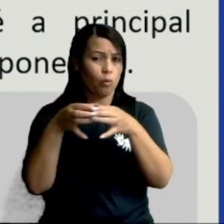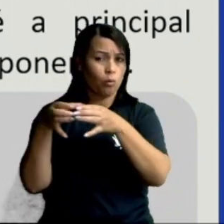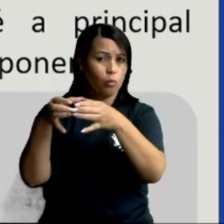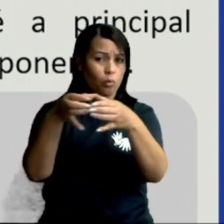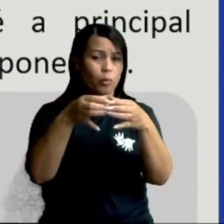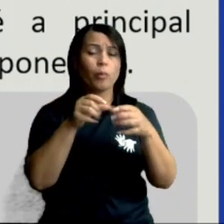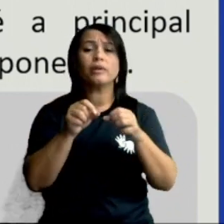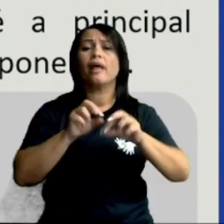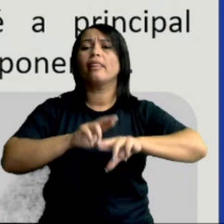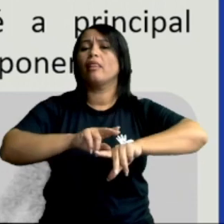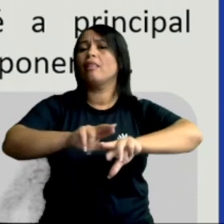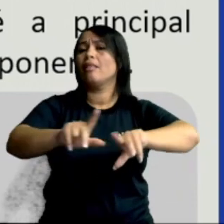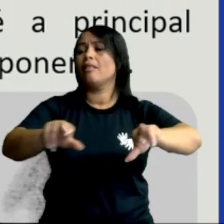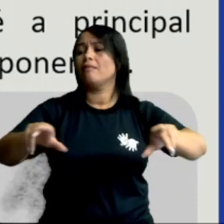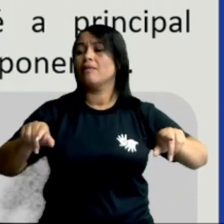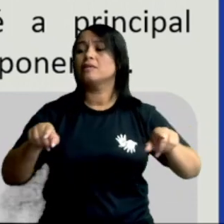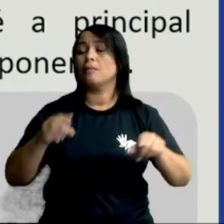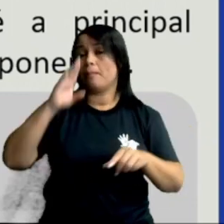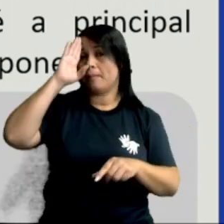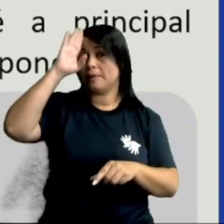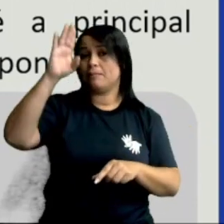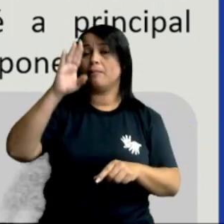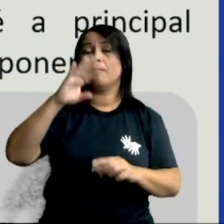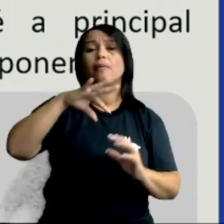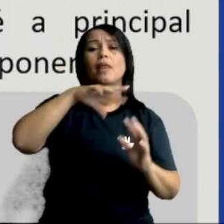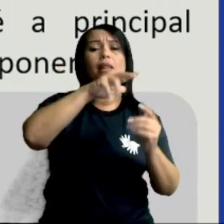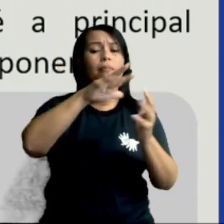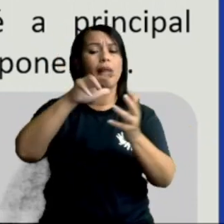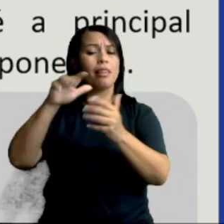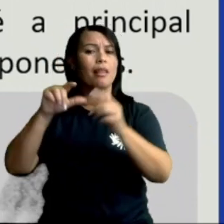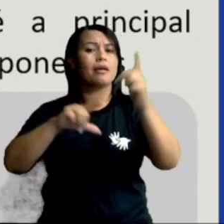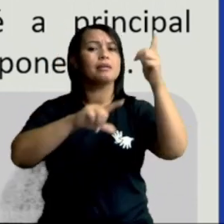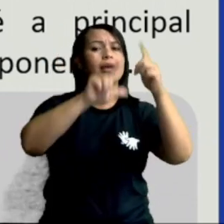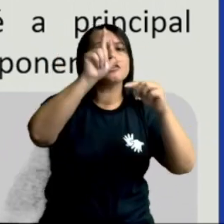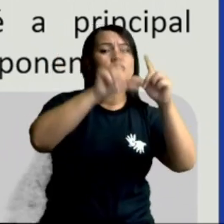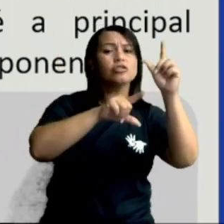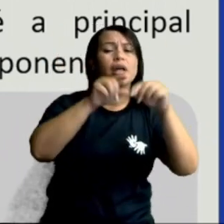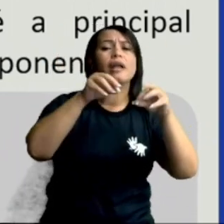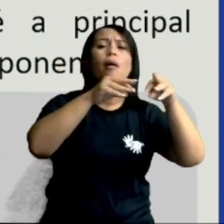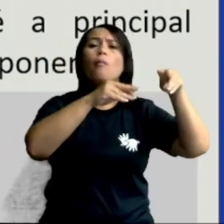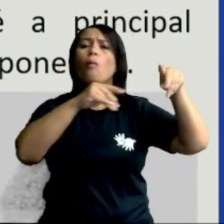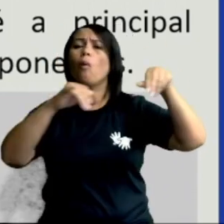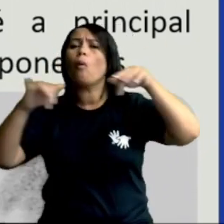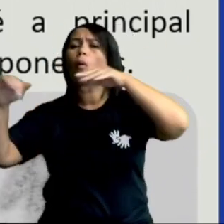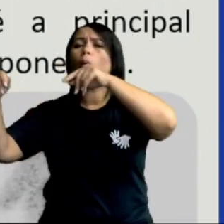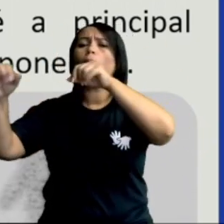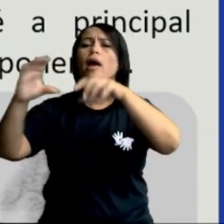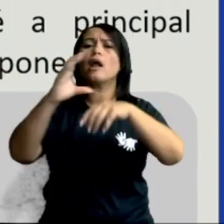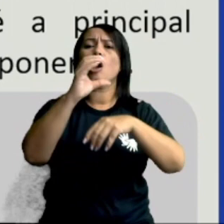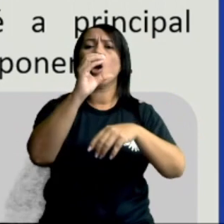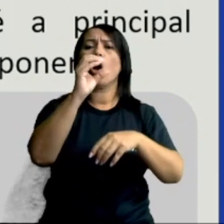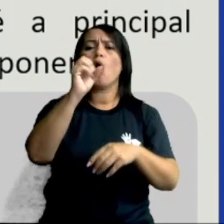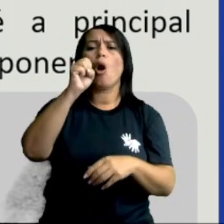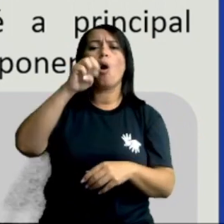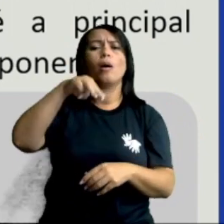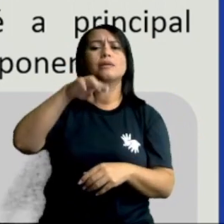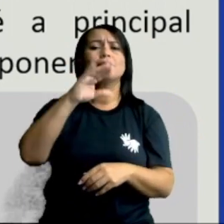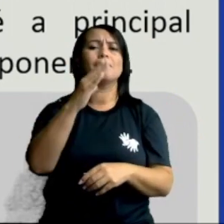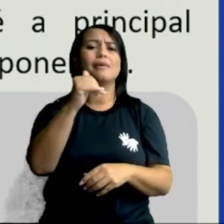celestes, principalmente planetas, estrelas, poeira cósmica e outros